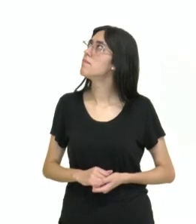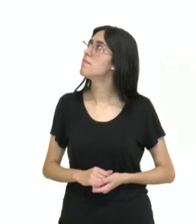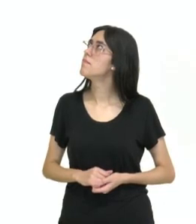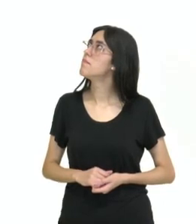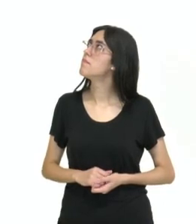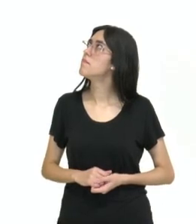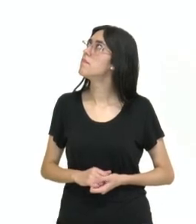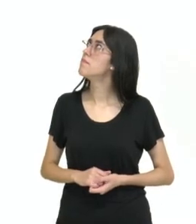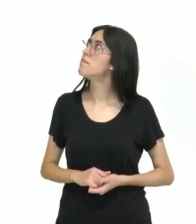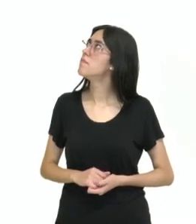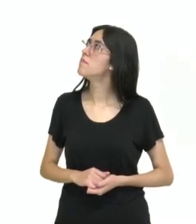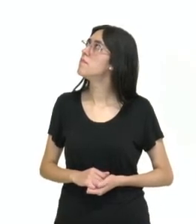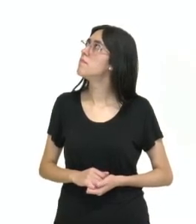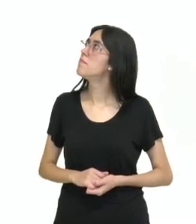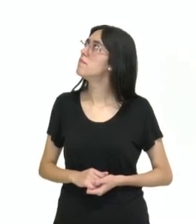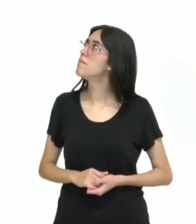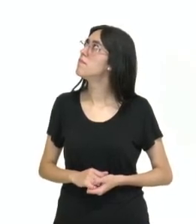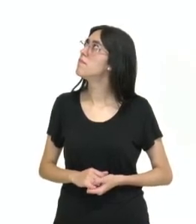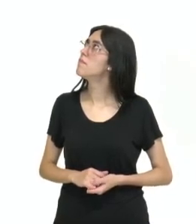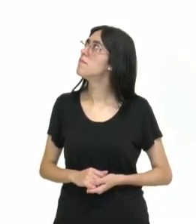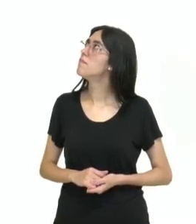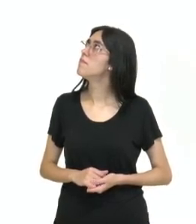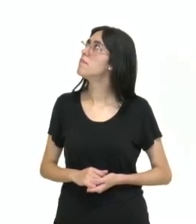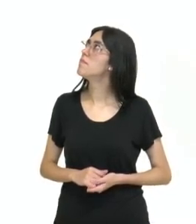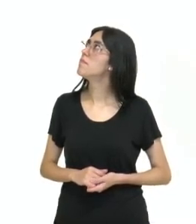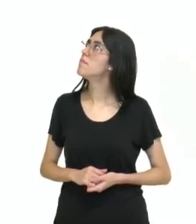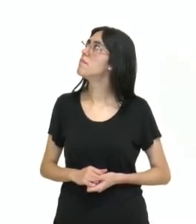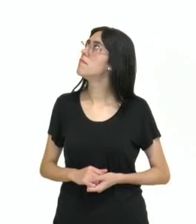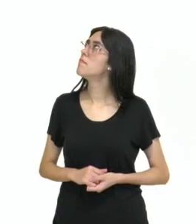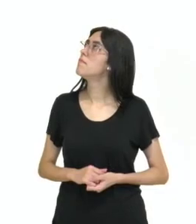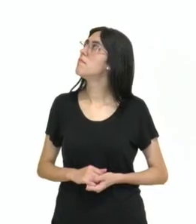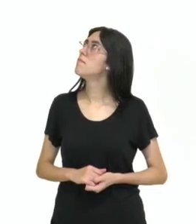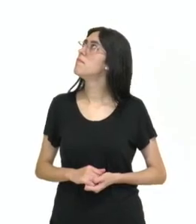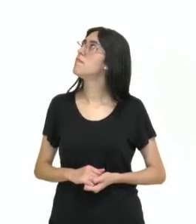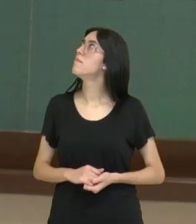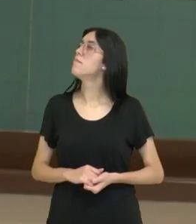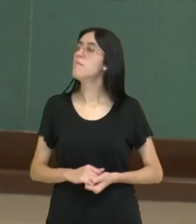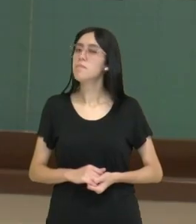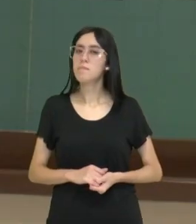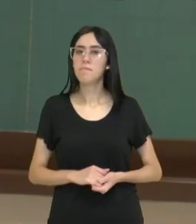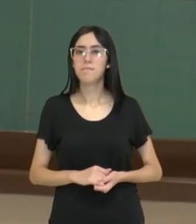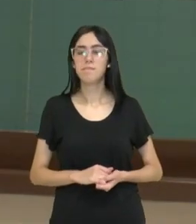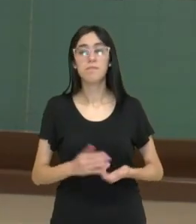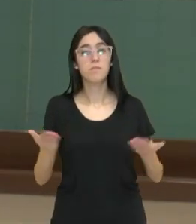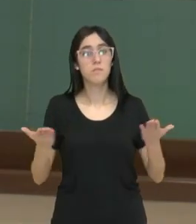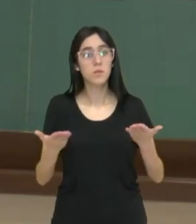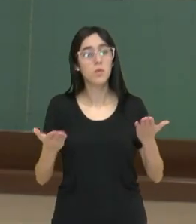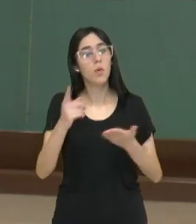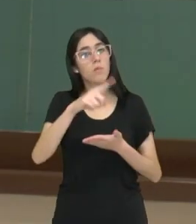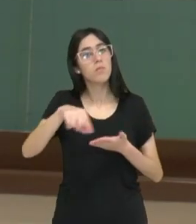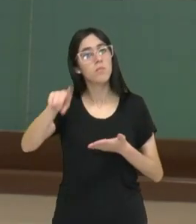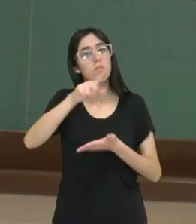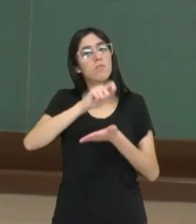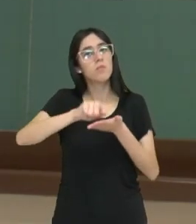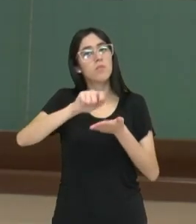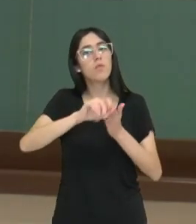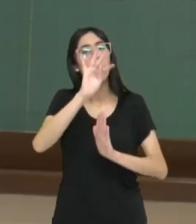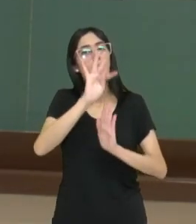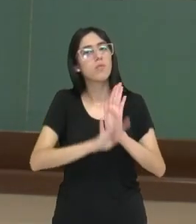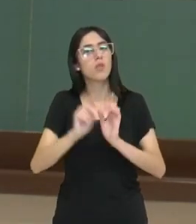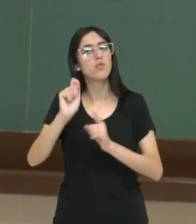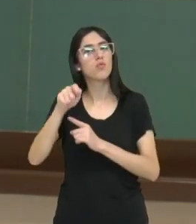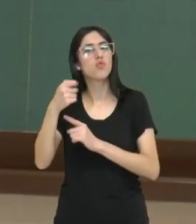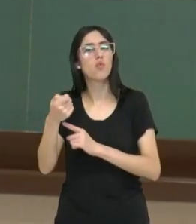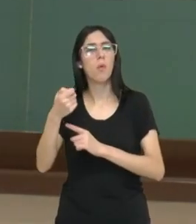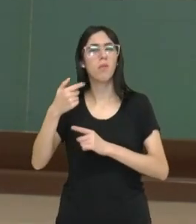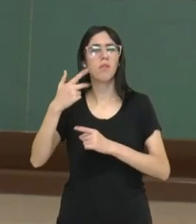o conocidas, junto a lecturas de fuentes conhecidas. Agora vocês vão fazer um texto sobre estereótipos, coisas